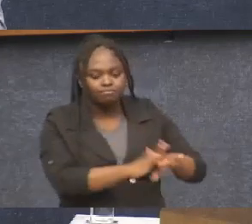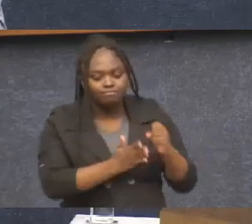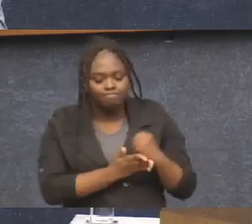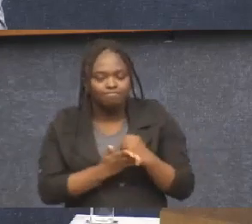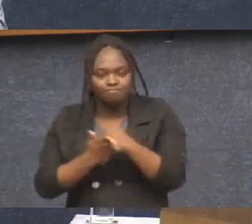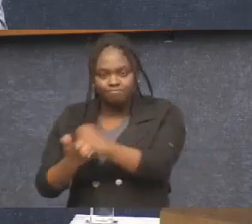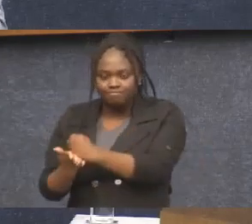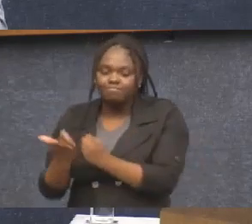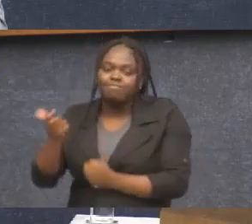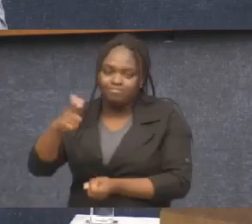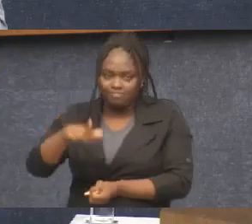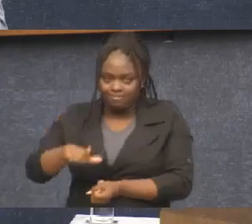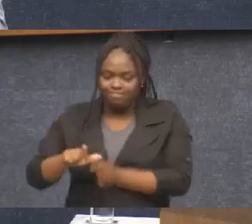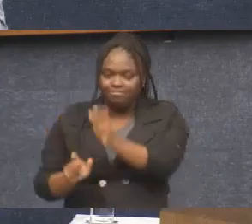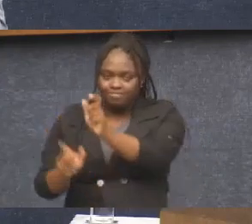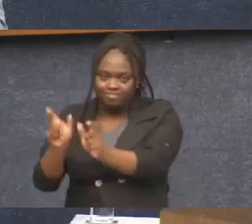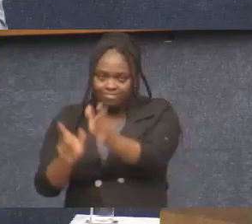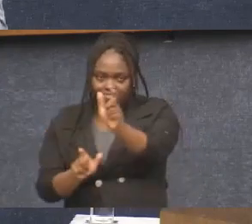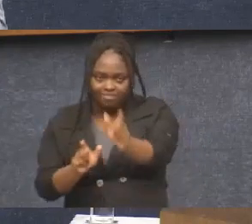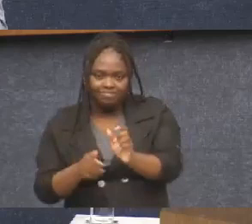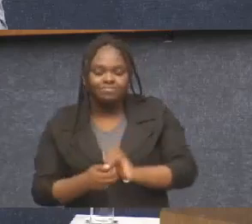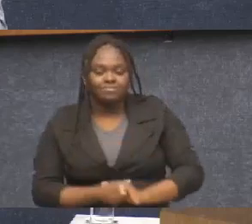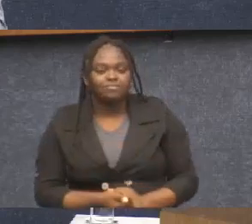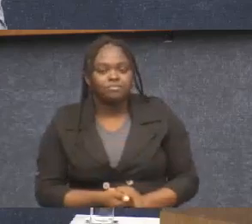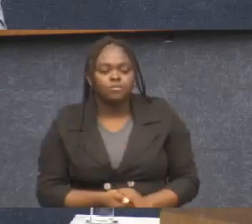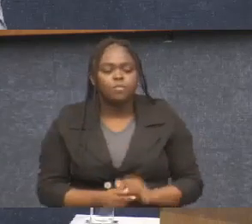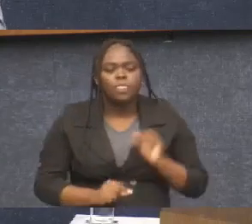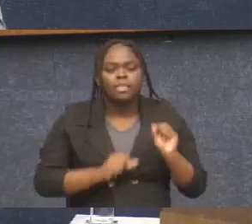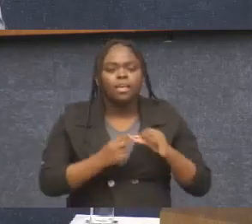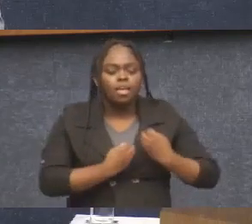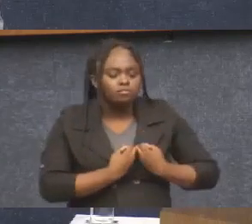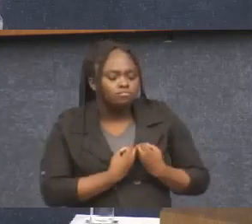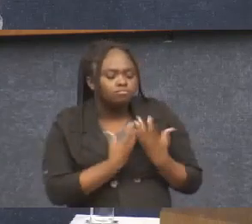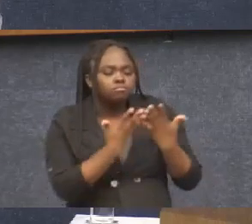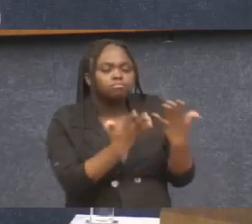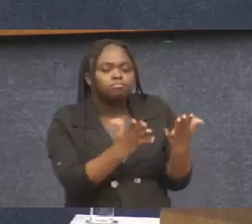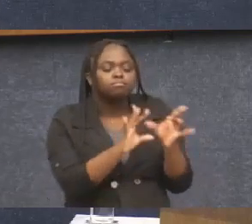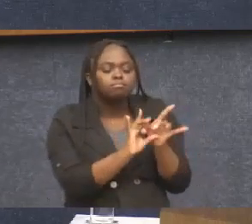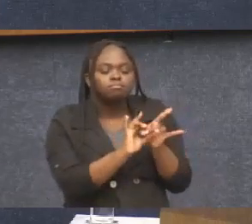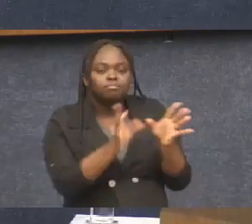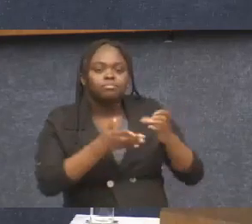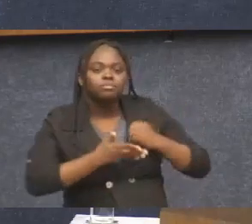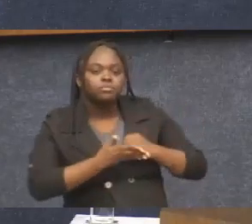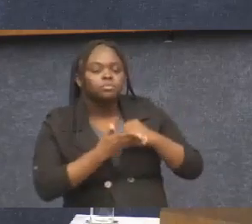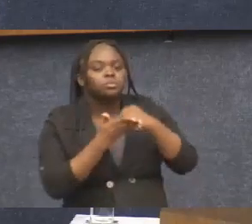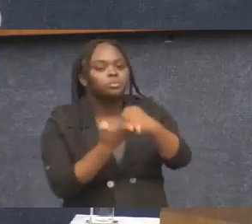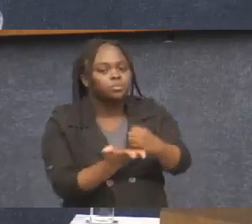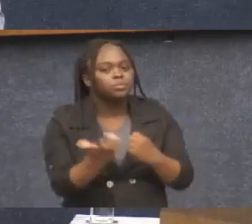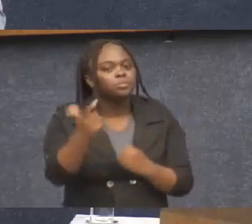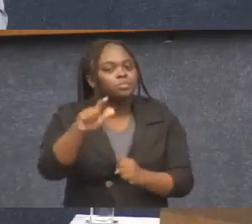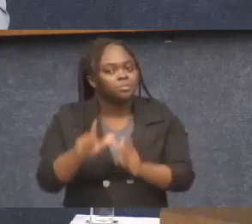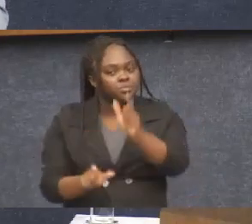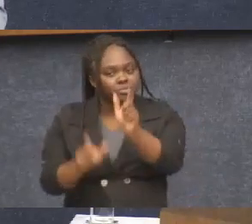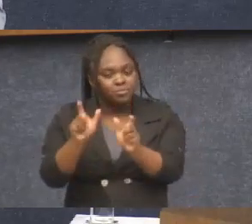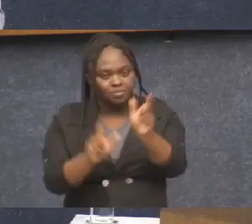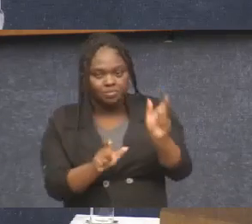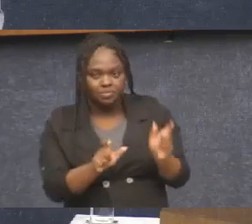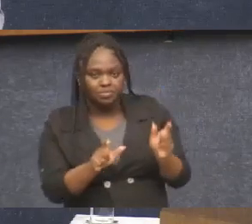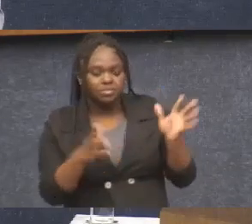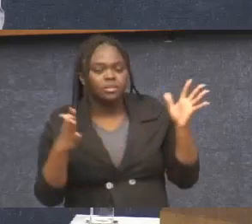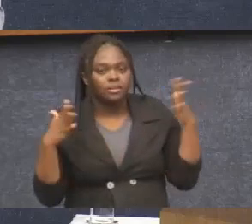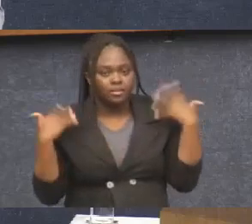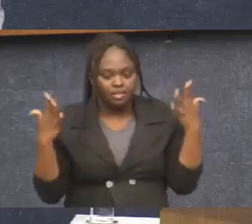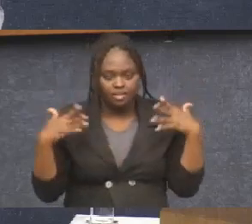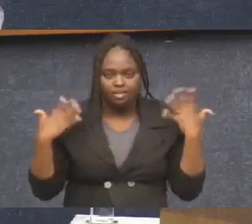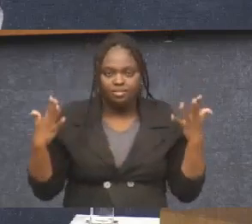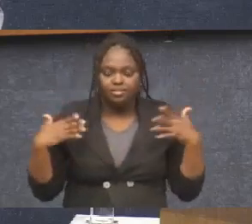dos outros. Quem atua com generosidade age em favor das outras pessoas, com alegria